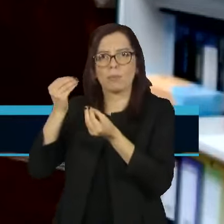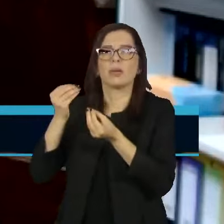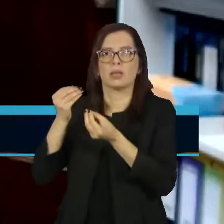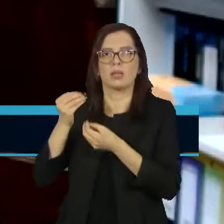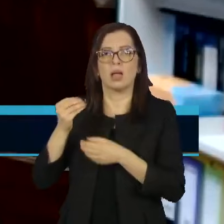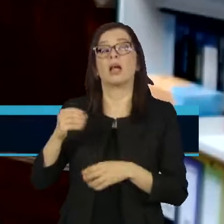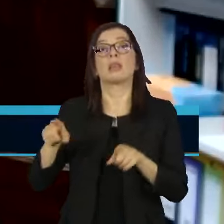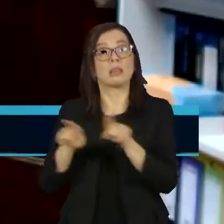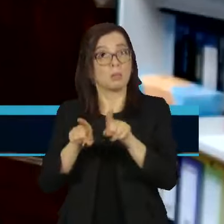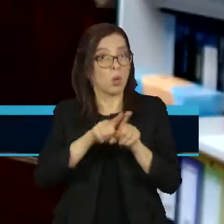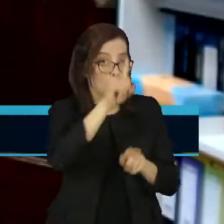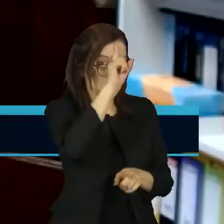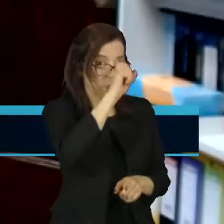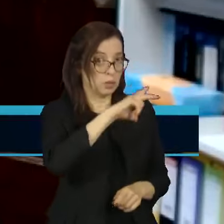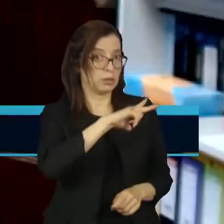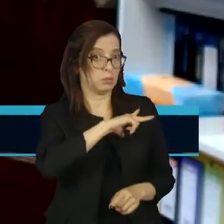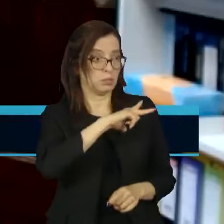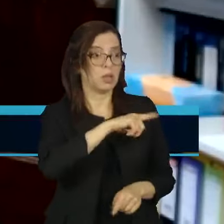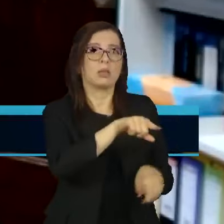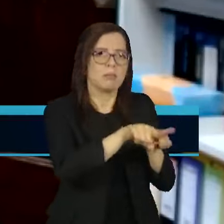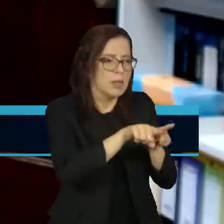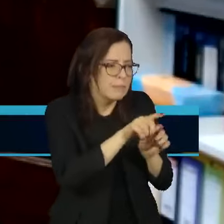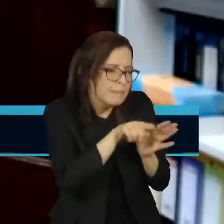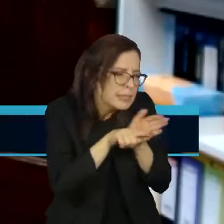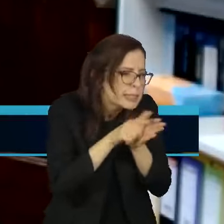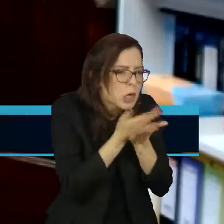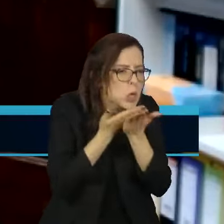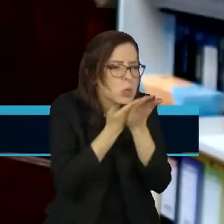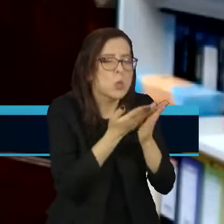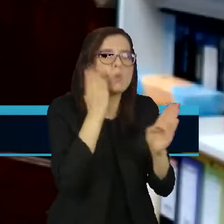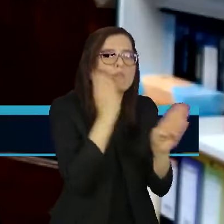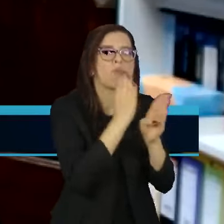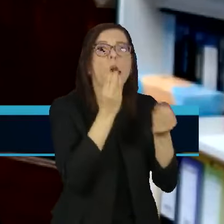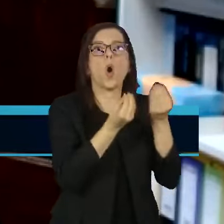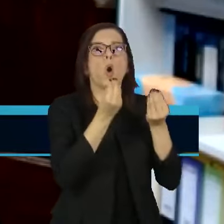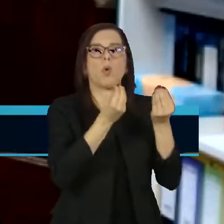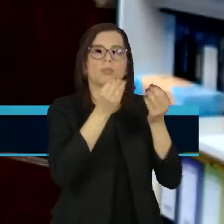que eles consigam fazer o diagnóstico adequado, o diagnóstico rápido,